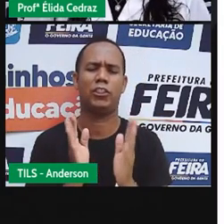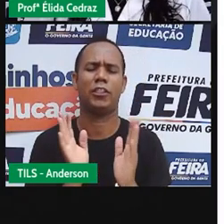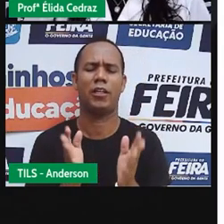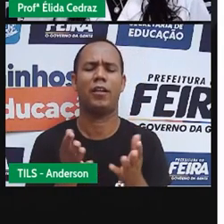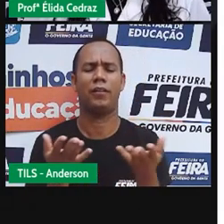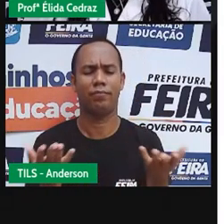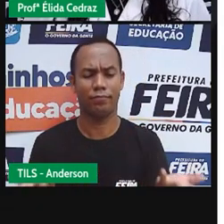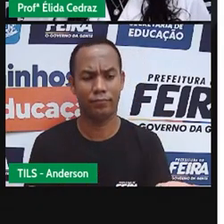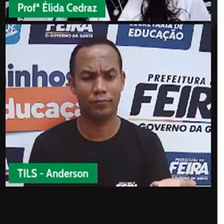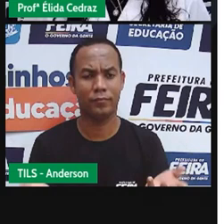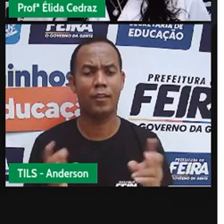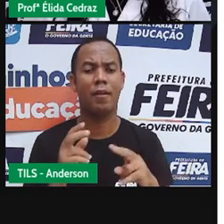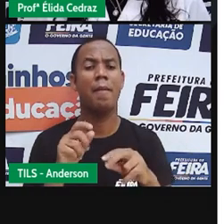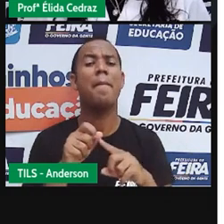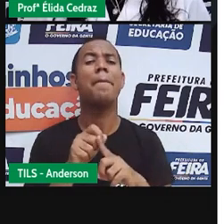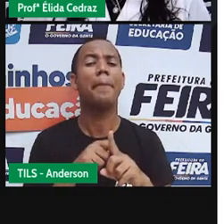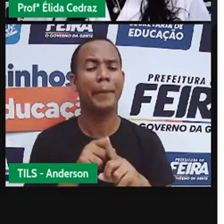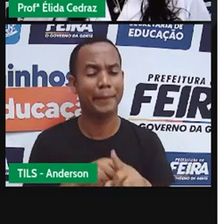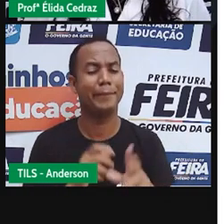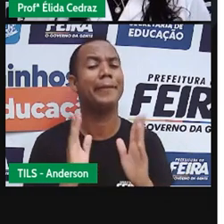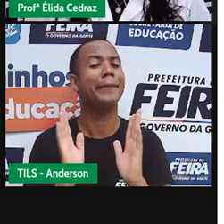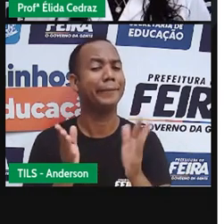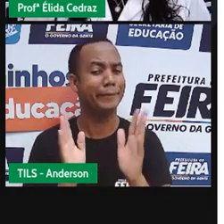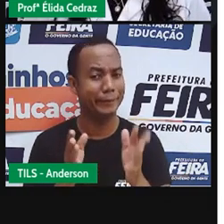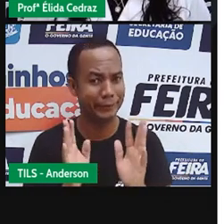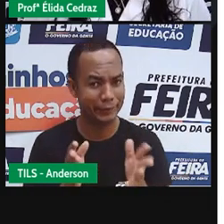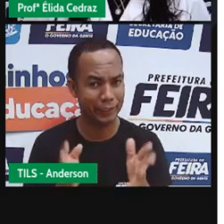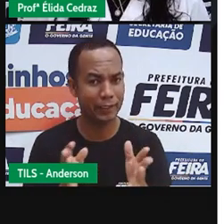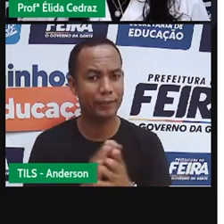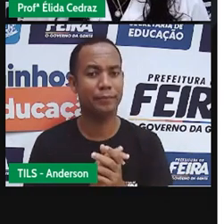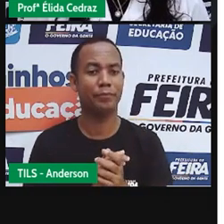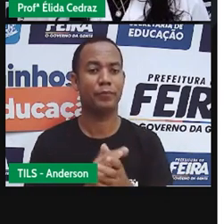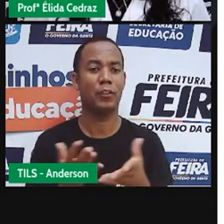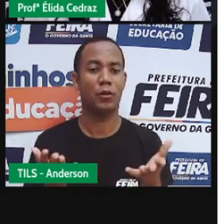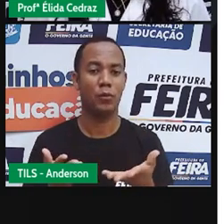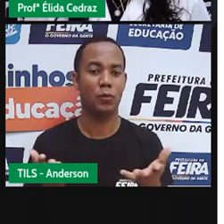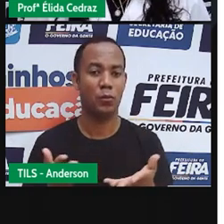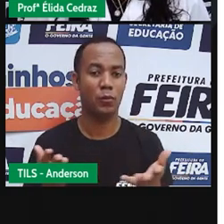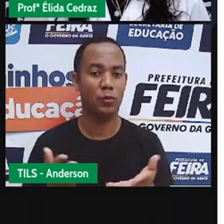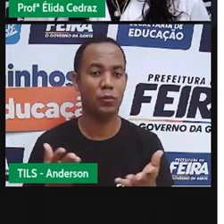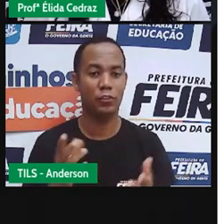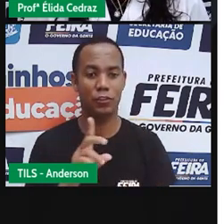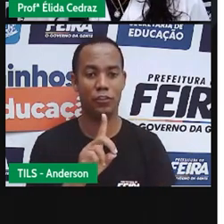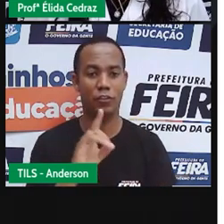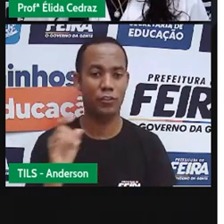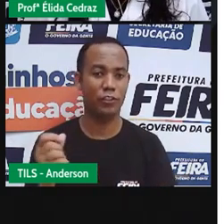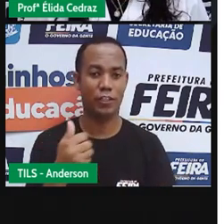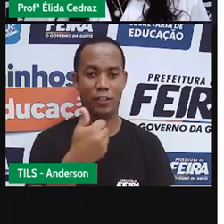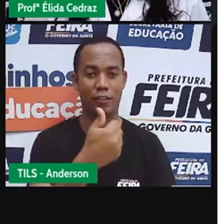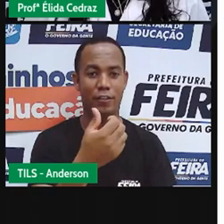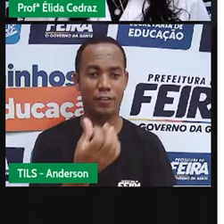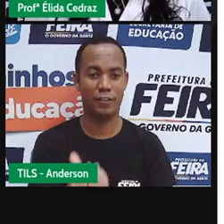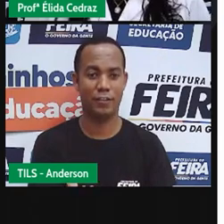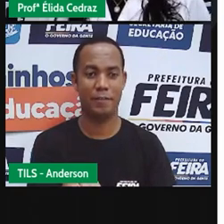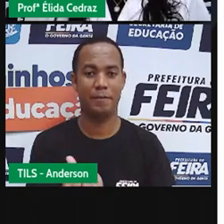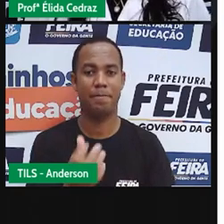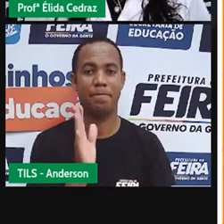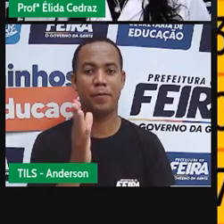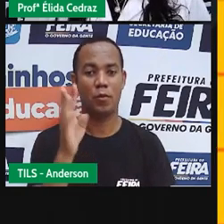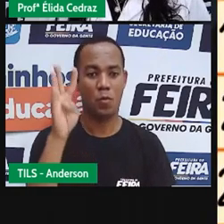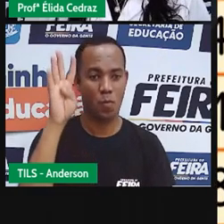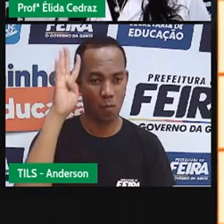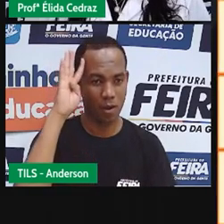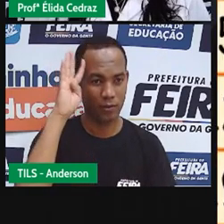2021, o mês é de junho e hoje é o 16º, dia 16,